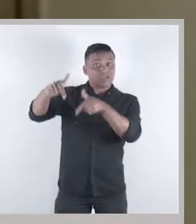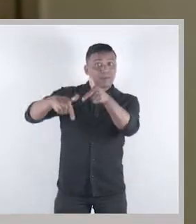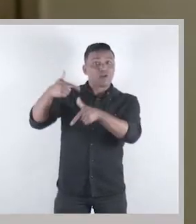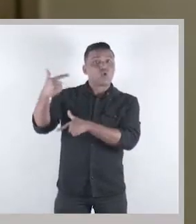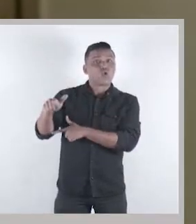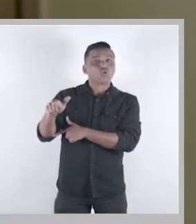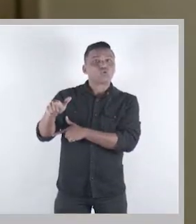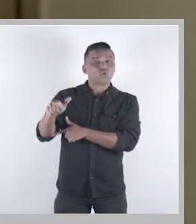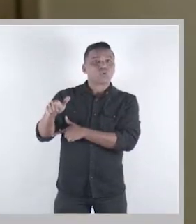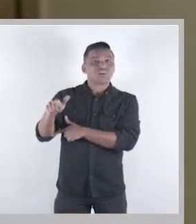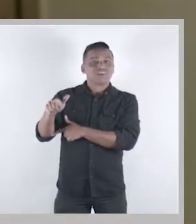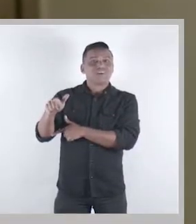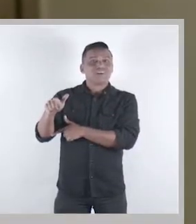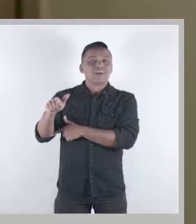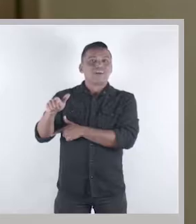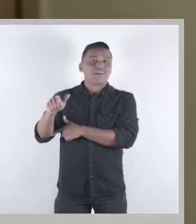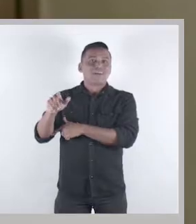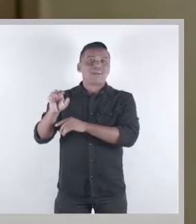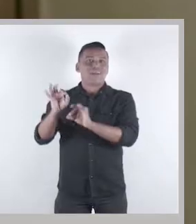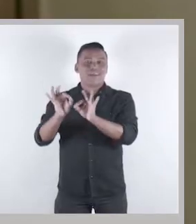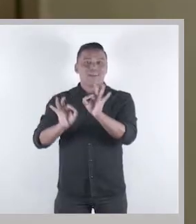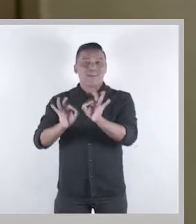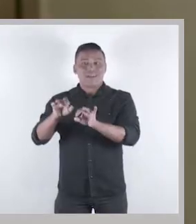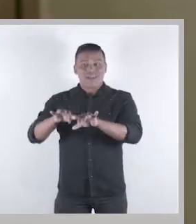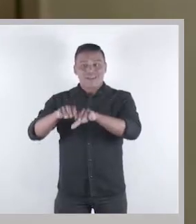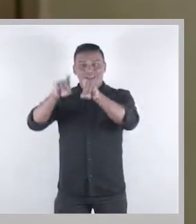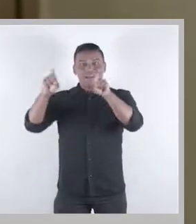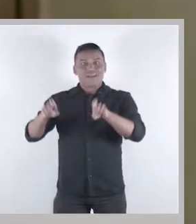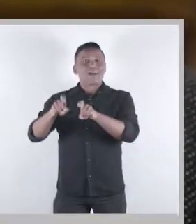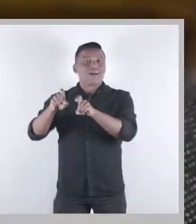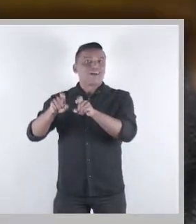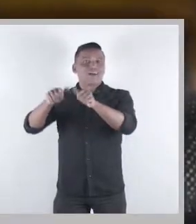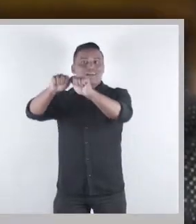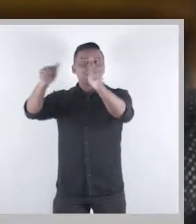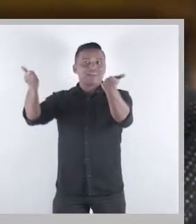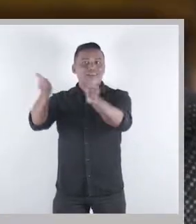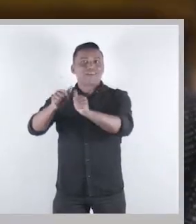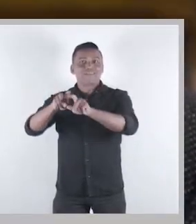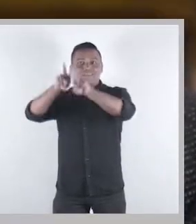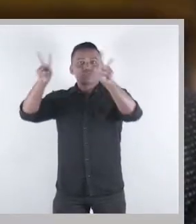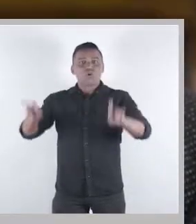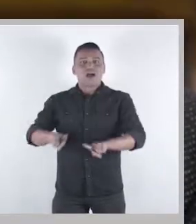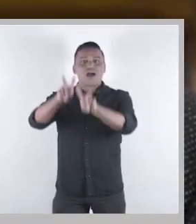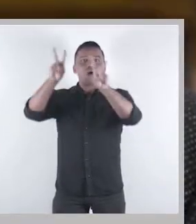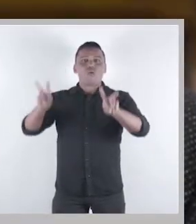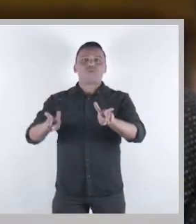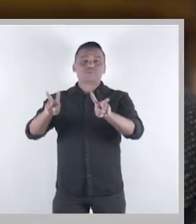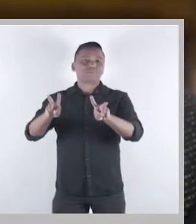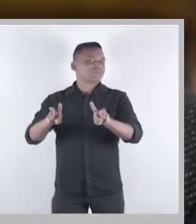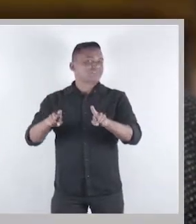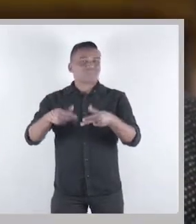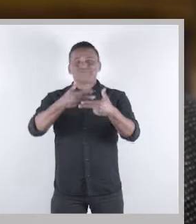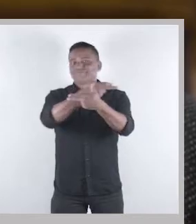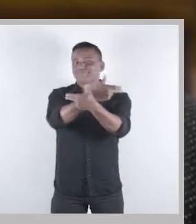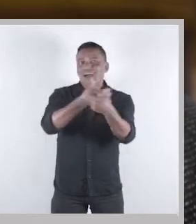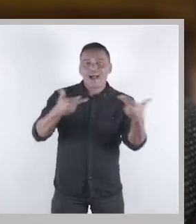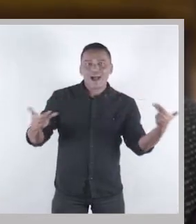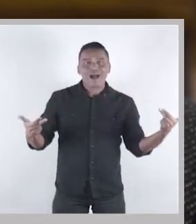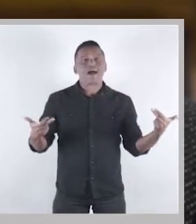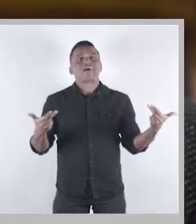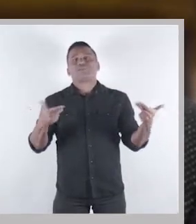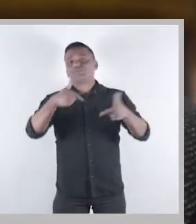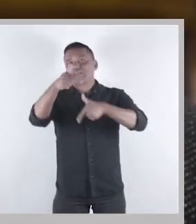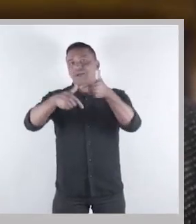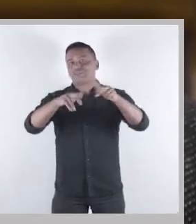como designer assim e assim por diante né aqui a própria Carminha é uma grande tradutora